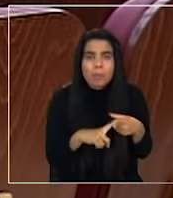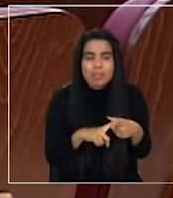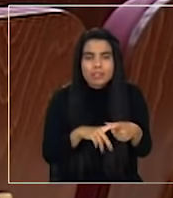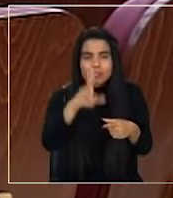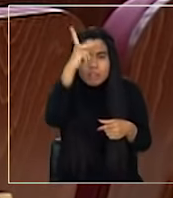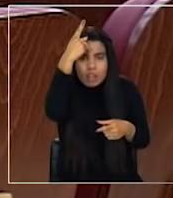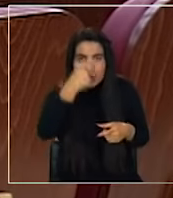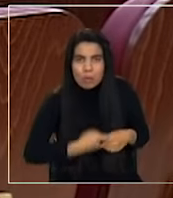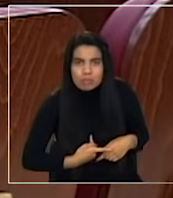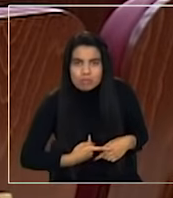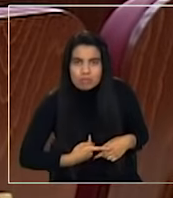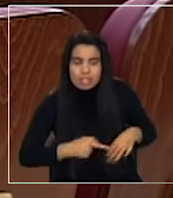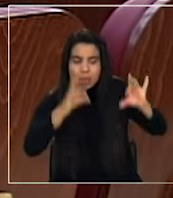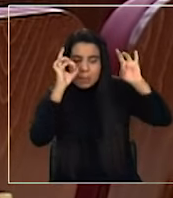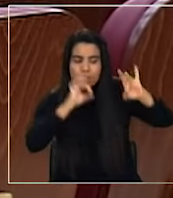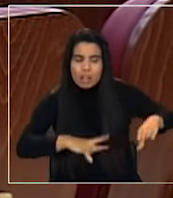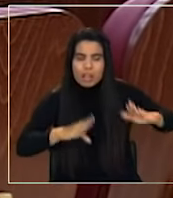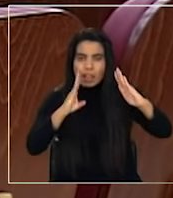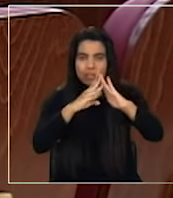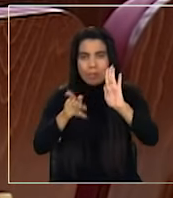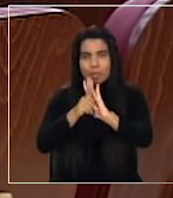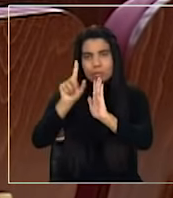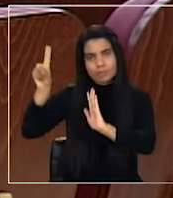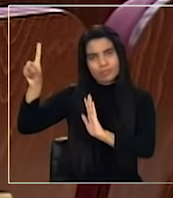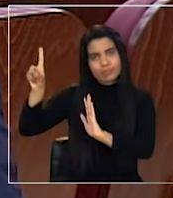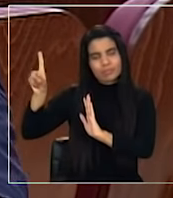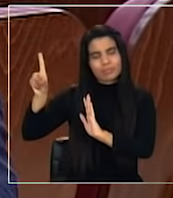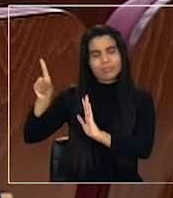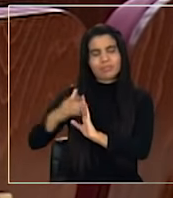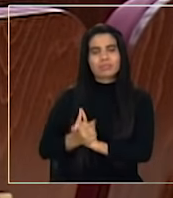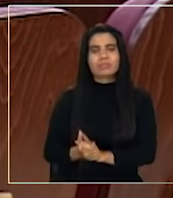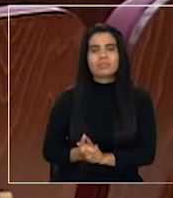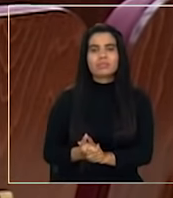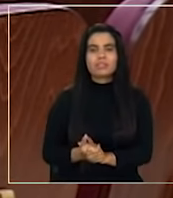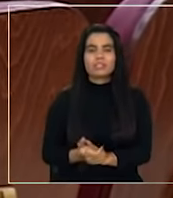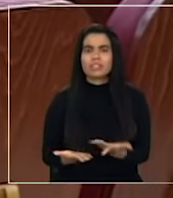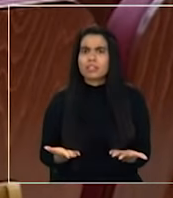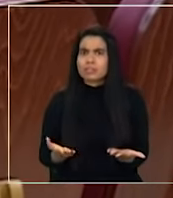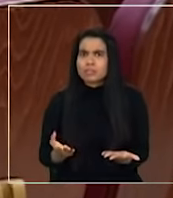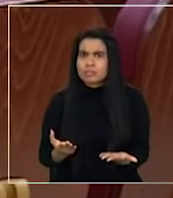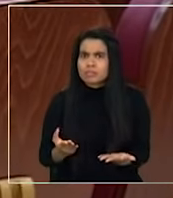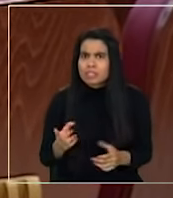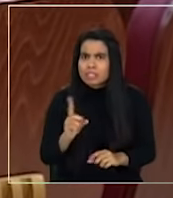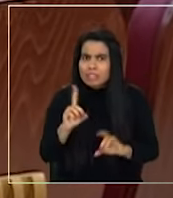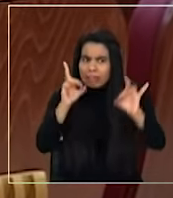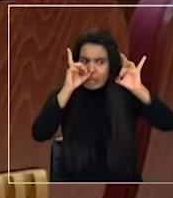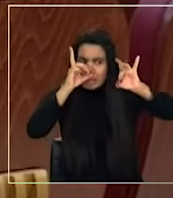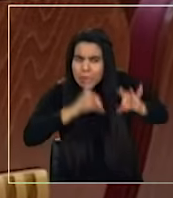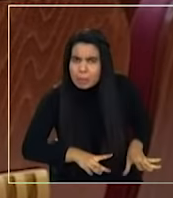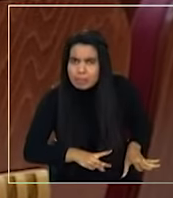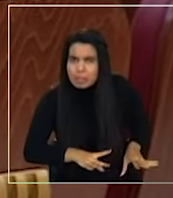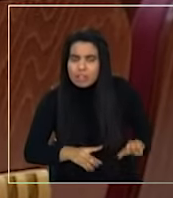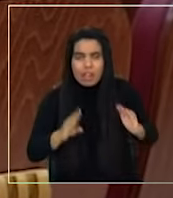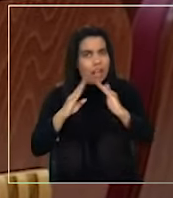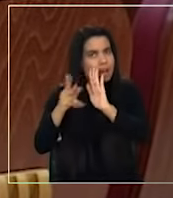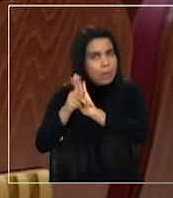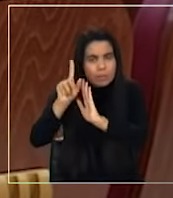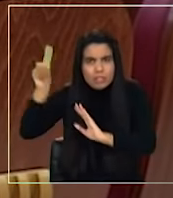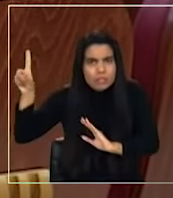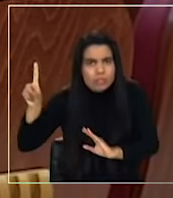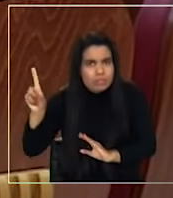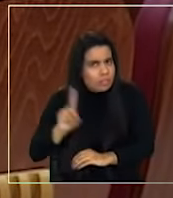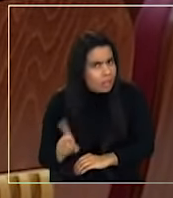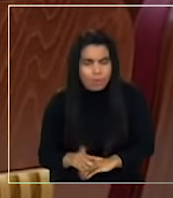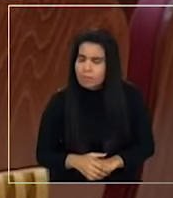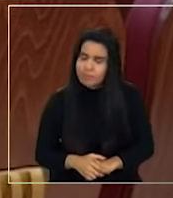e deixava a casa de Deus vazia, em ruínas. Não abandone a casa de Deus. Não abandone a